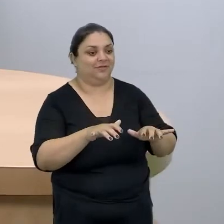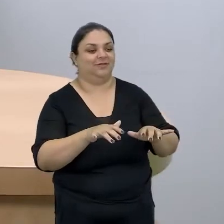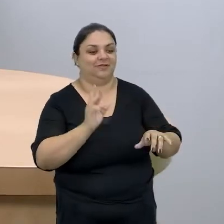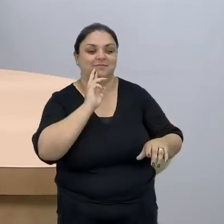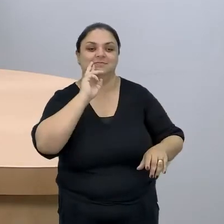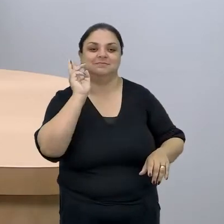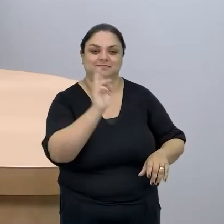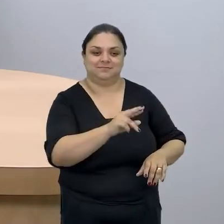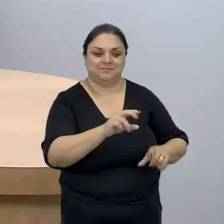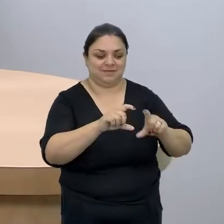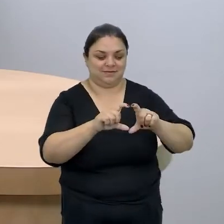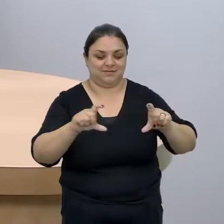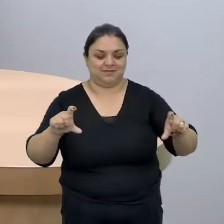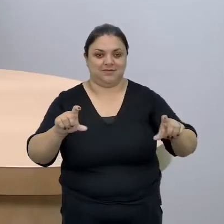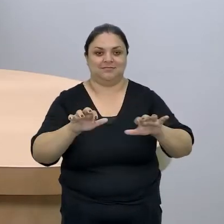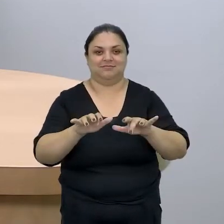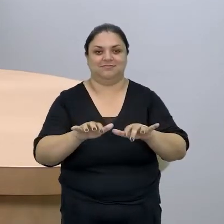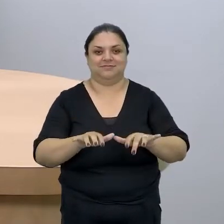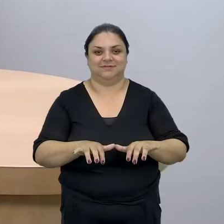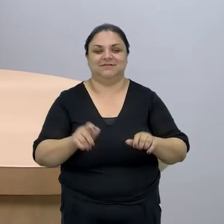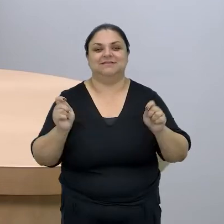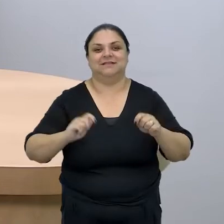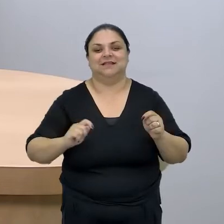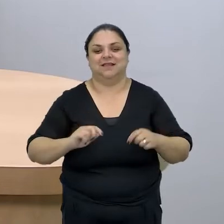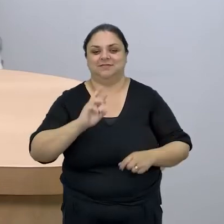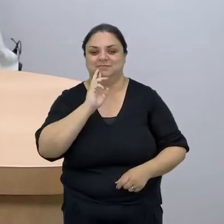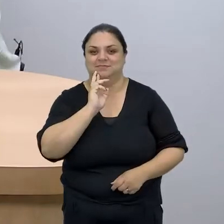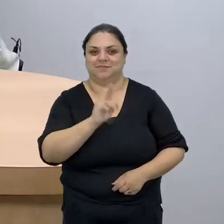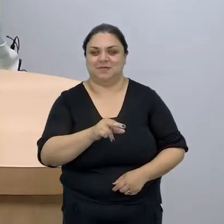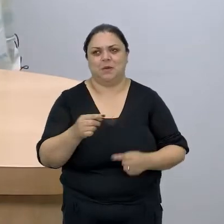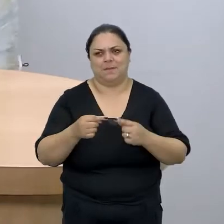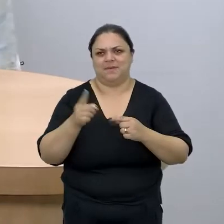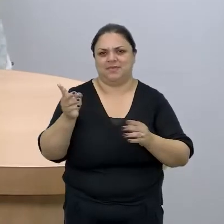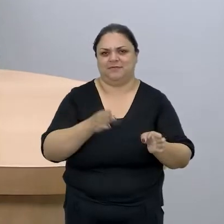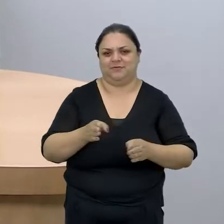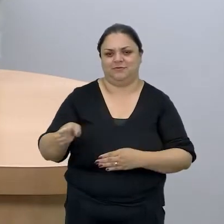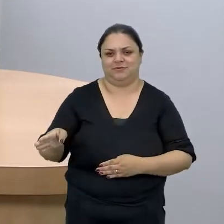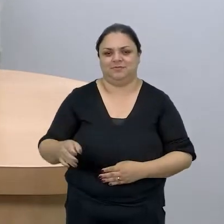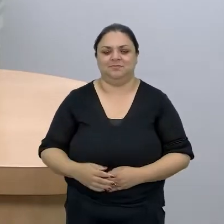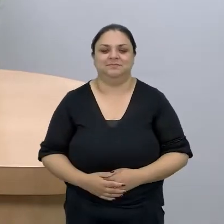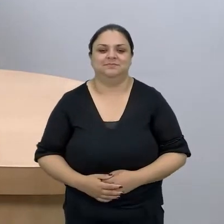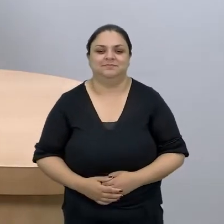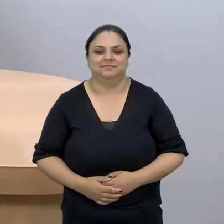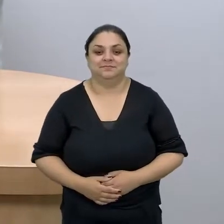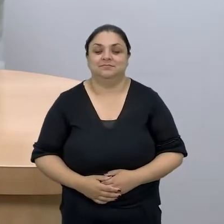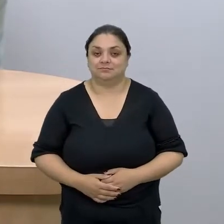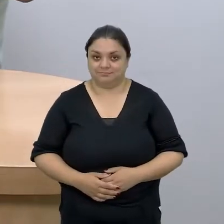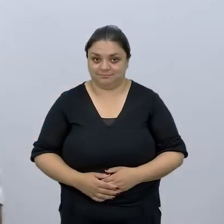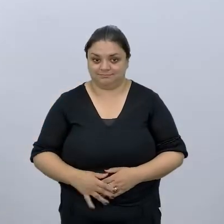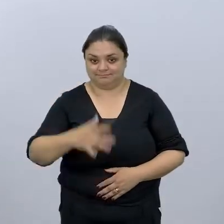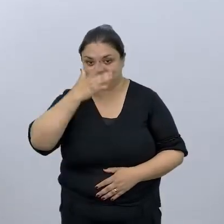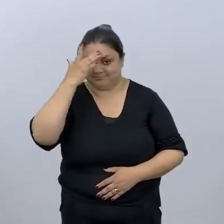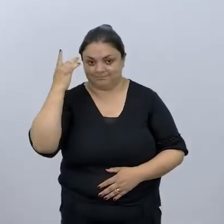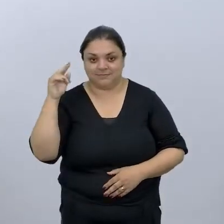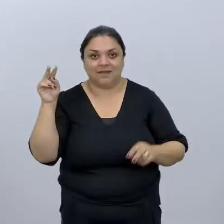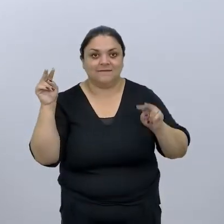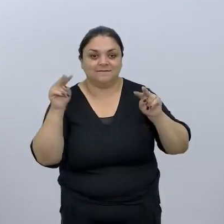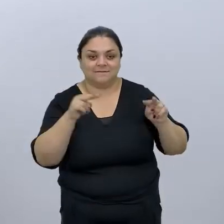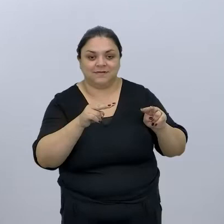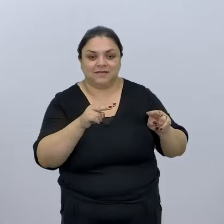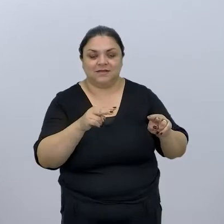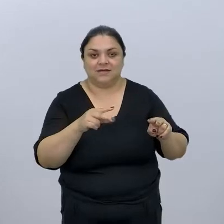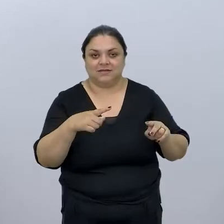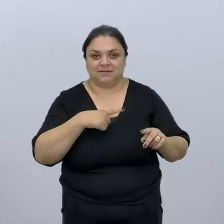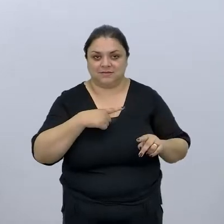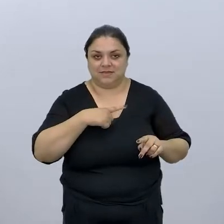pro usuário responder, que acho que tem mais a ver com isso que você falou, do fluxograma. Muito bom, muito tá? legal. Que pergunta. Para quem não tá vendo, né, os nossos estudantes que